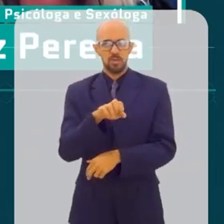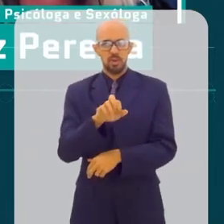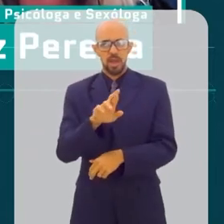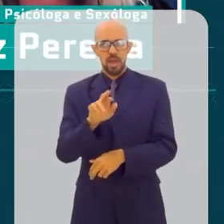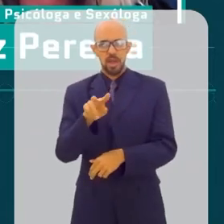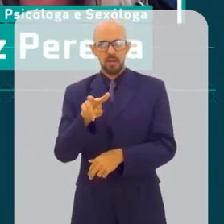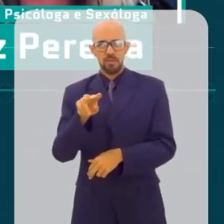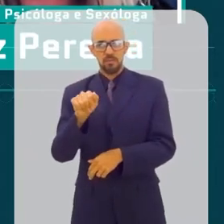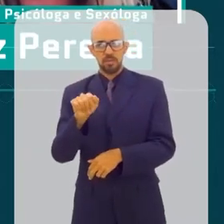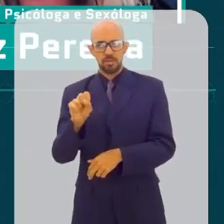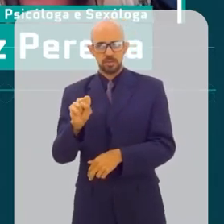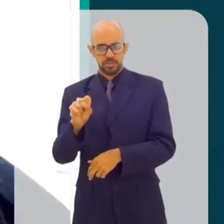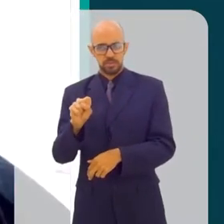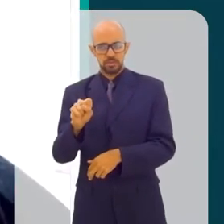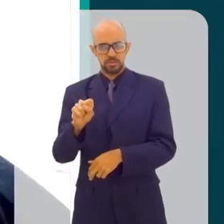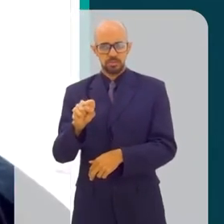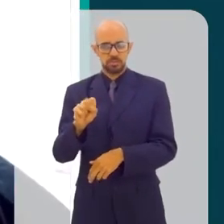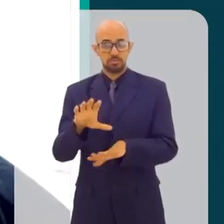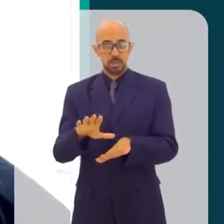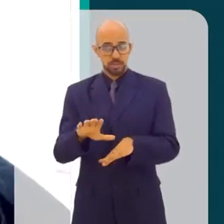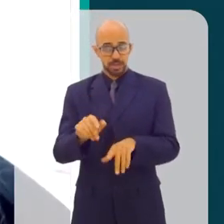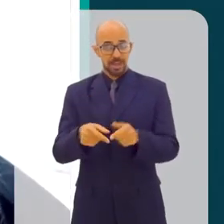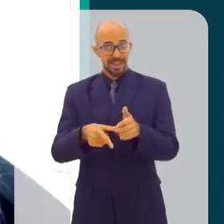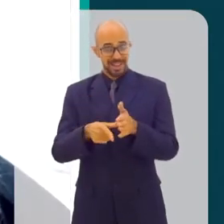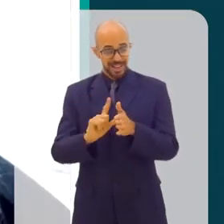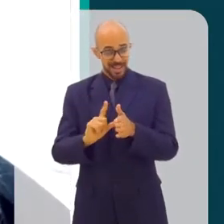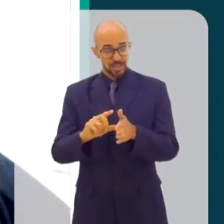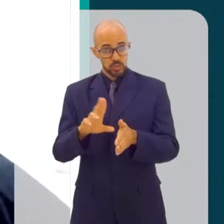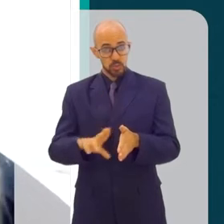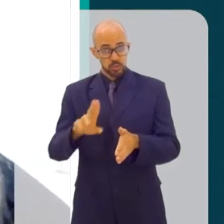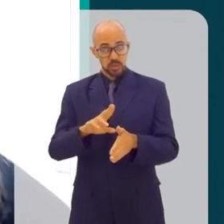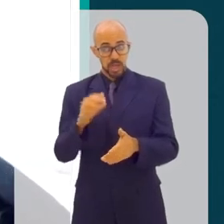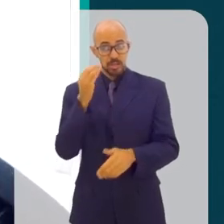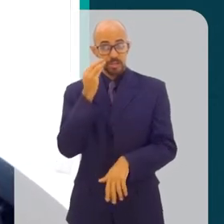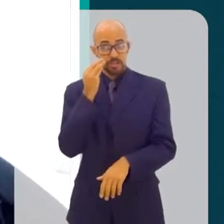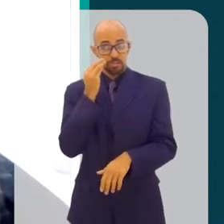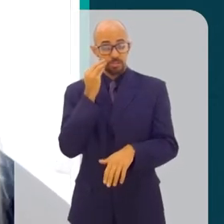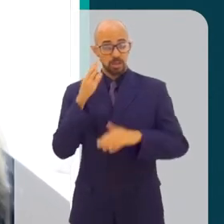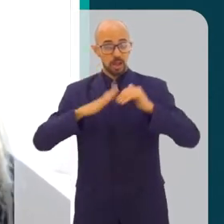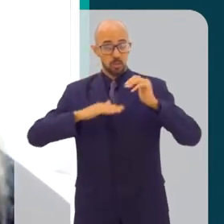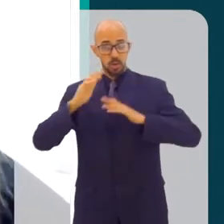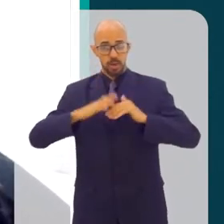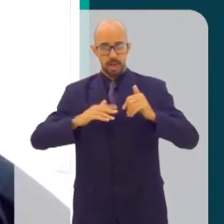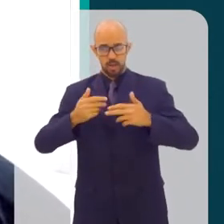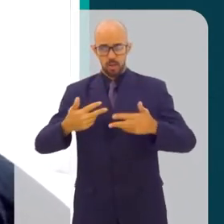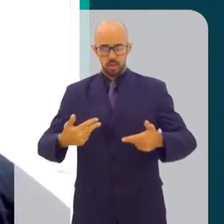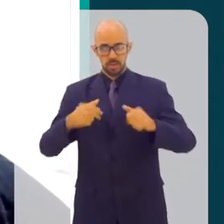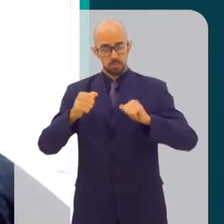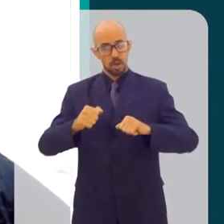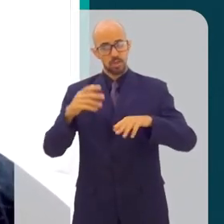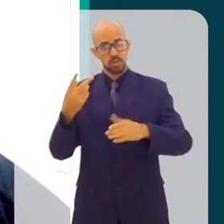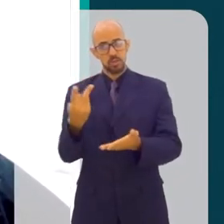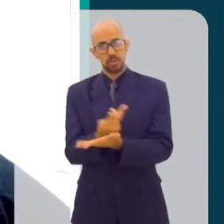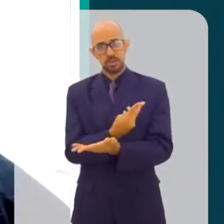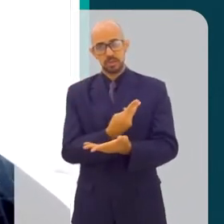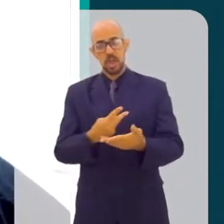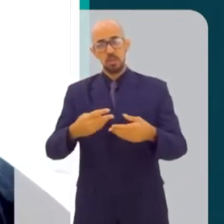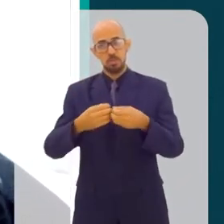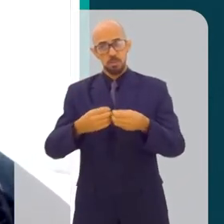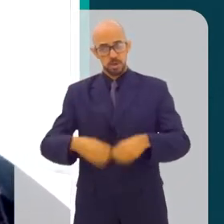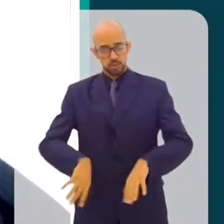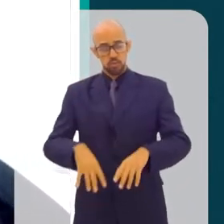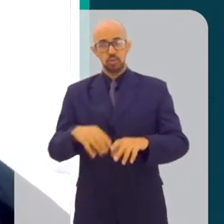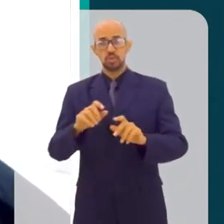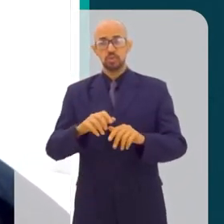ervas, né? Mas para que antes de usar tudo ou experimentar qualquer coisa que até pode